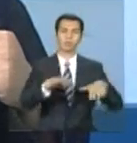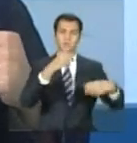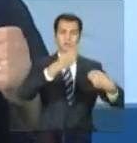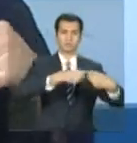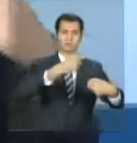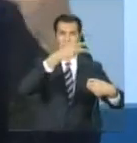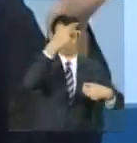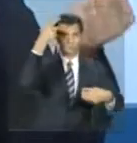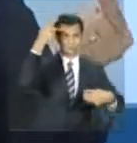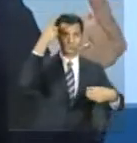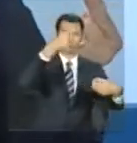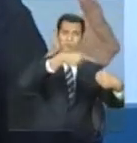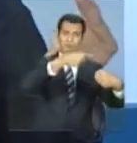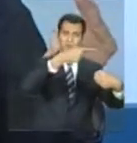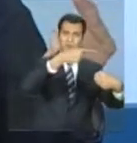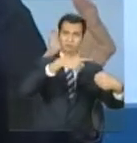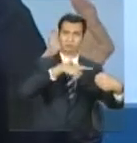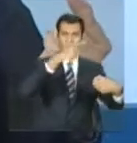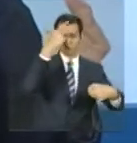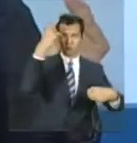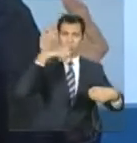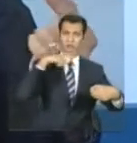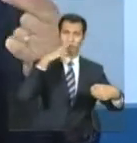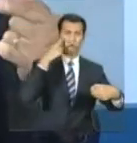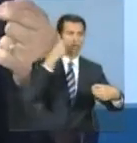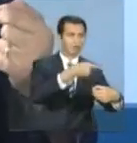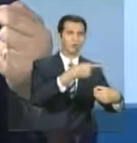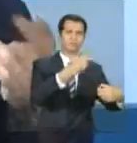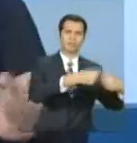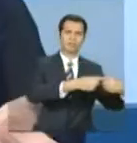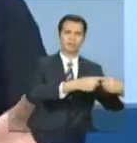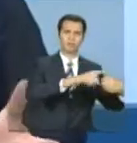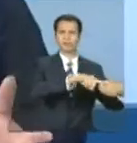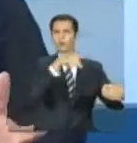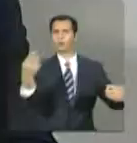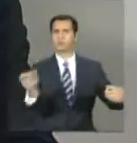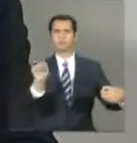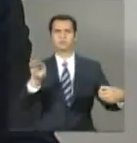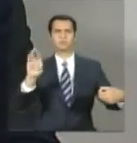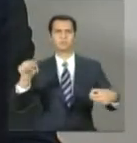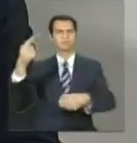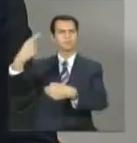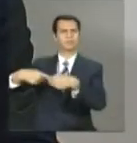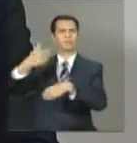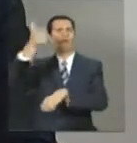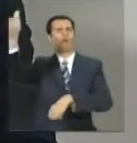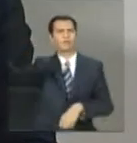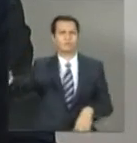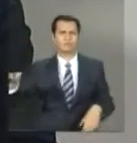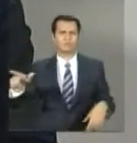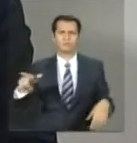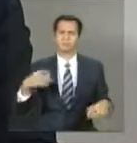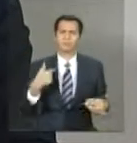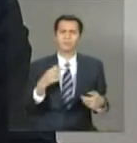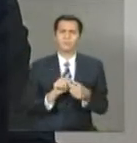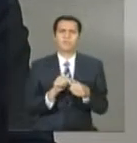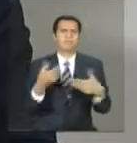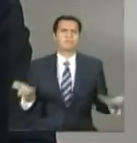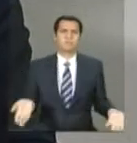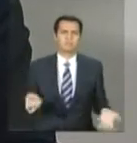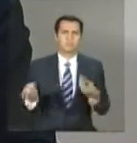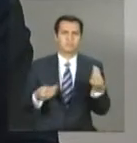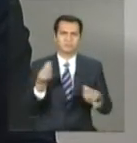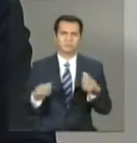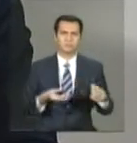Único e em outro município no SIBEC. Em casos como esse, o que eu faço? O que acontece, primeiro, após